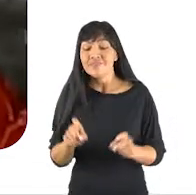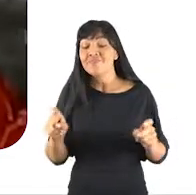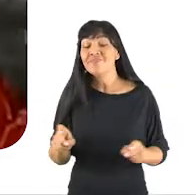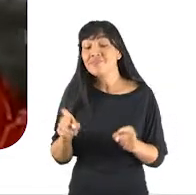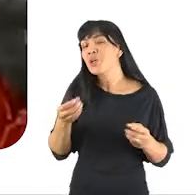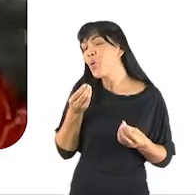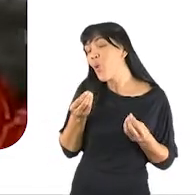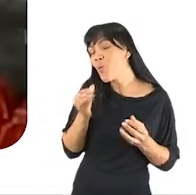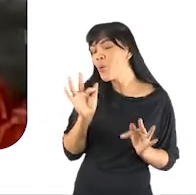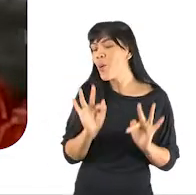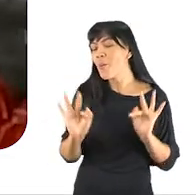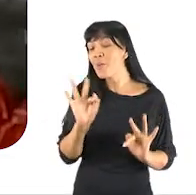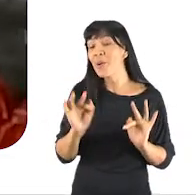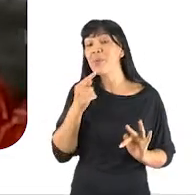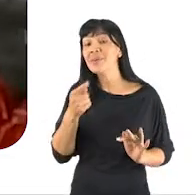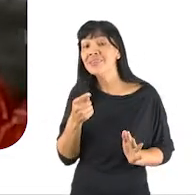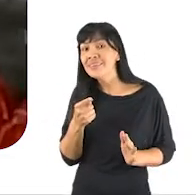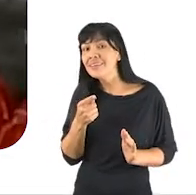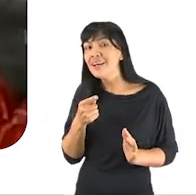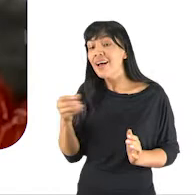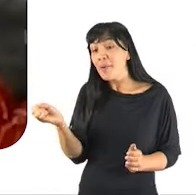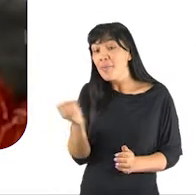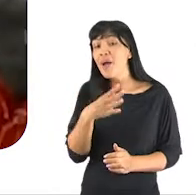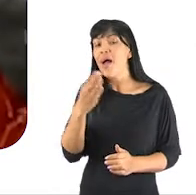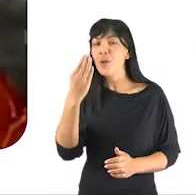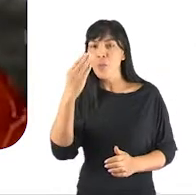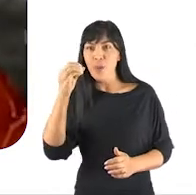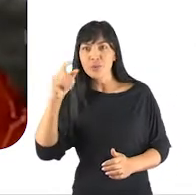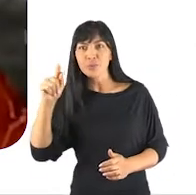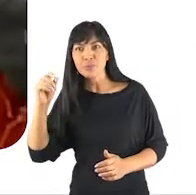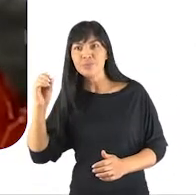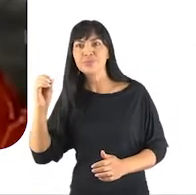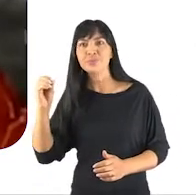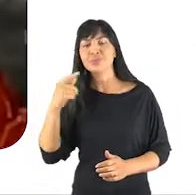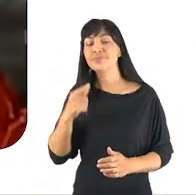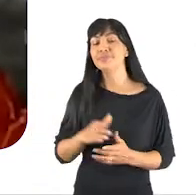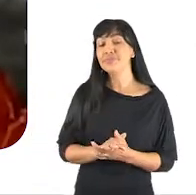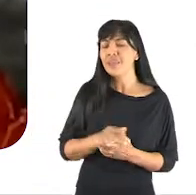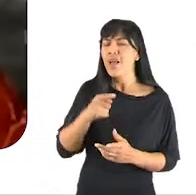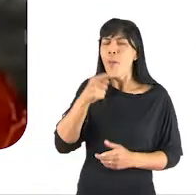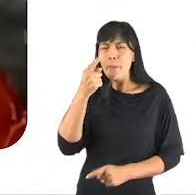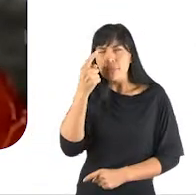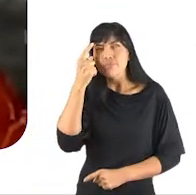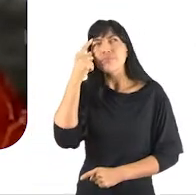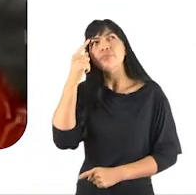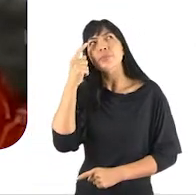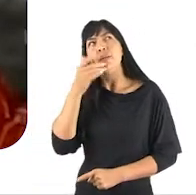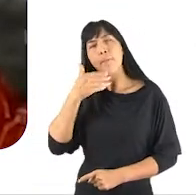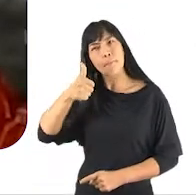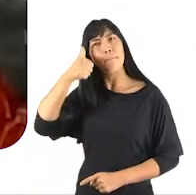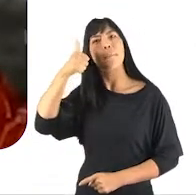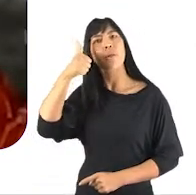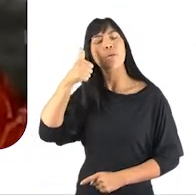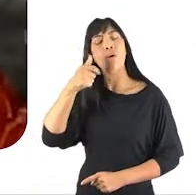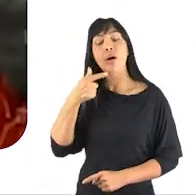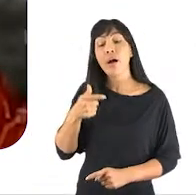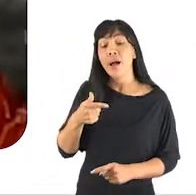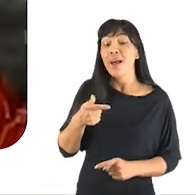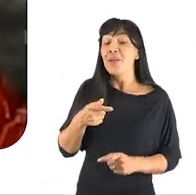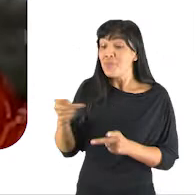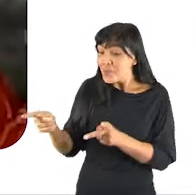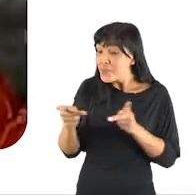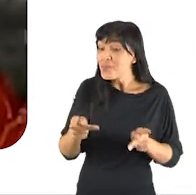as tecnologias habilitadoras da Indústria 4.0. E para a gente entender melhor esse assunto, eu trouxe